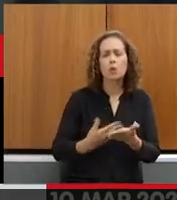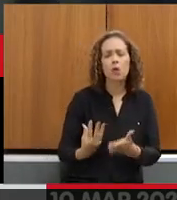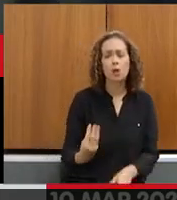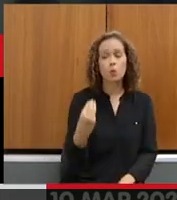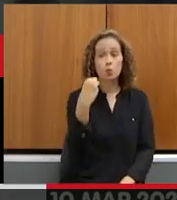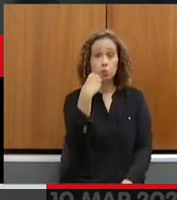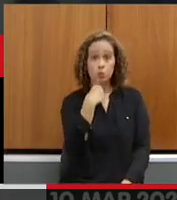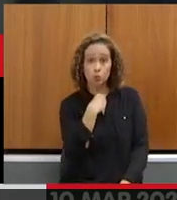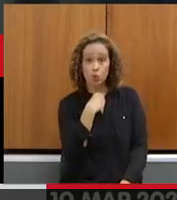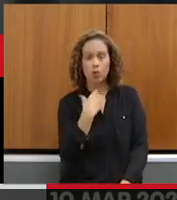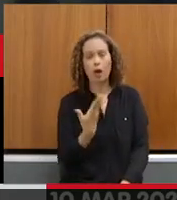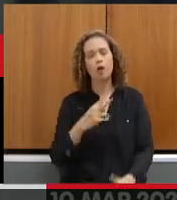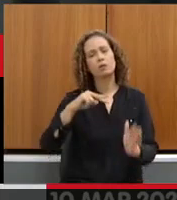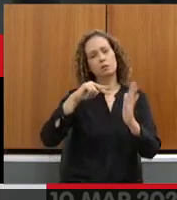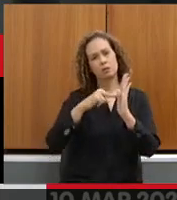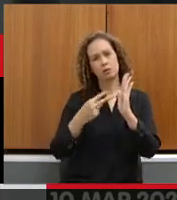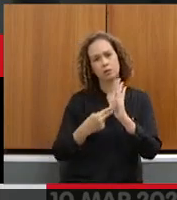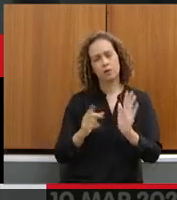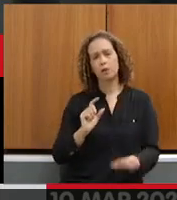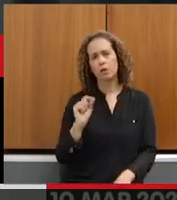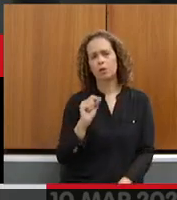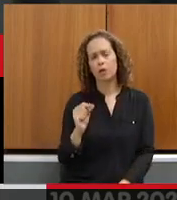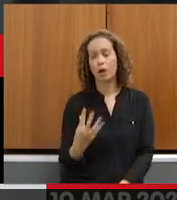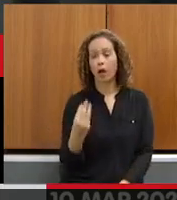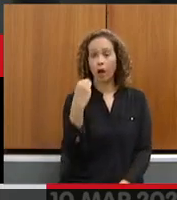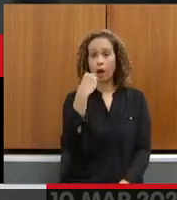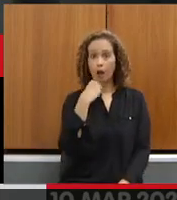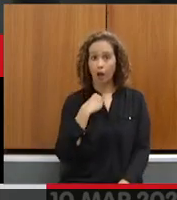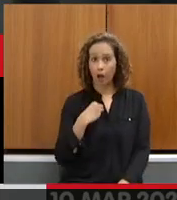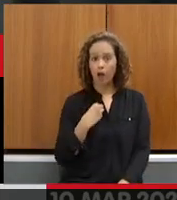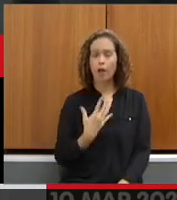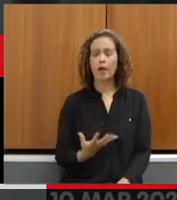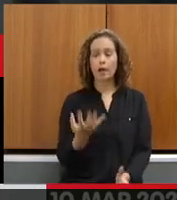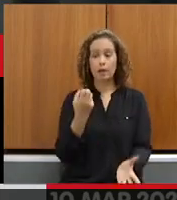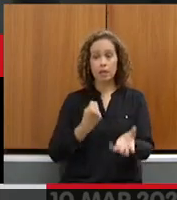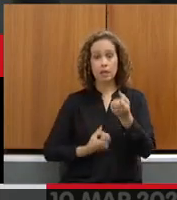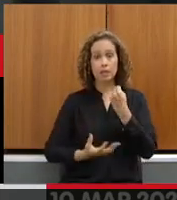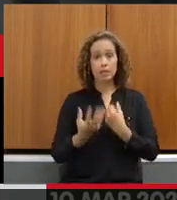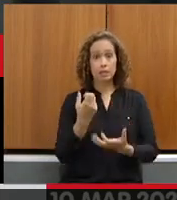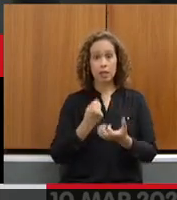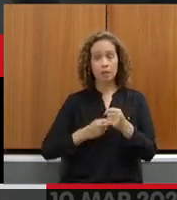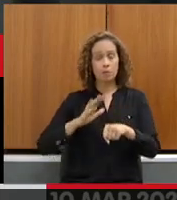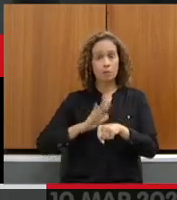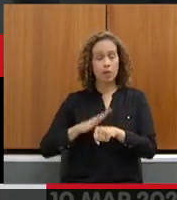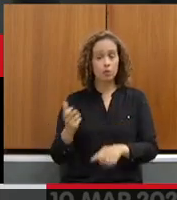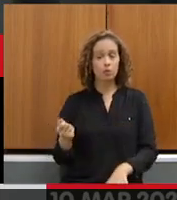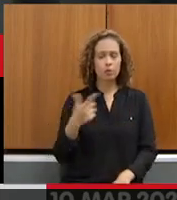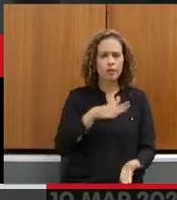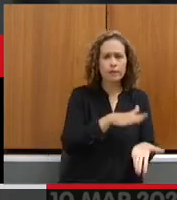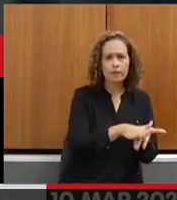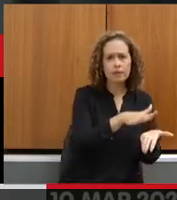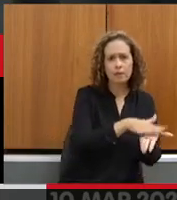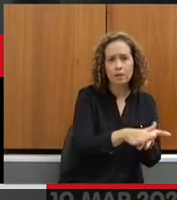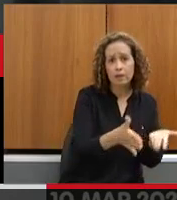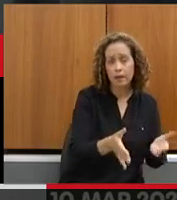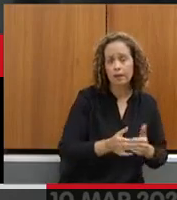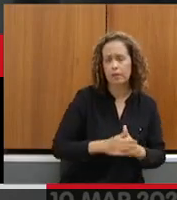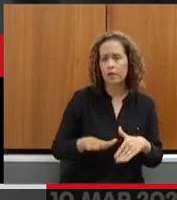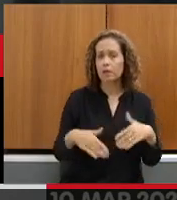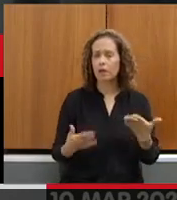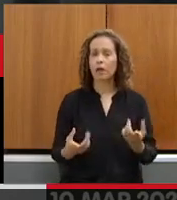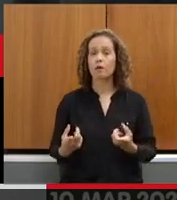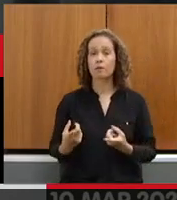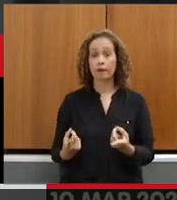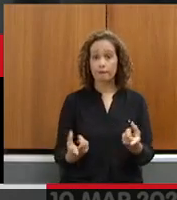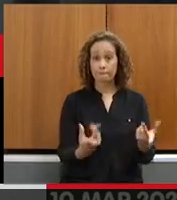lucro ele significa que o que ele fatura menos do que ele gasta daria Resultado positivo o que nós temos então com a